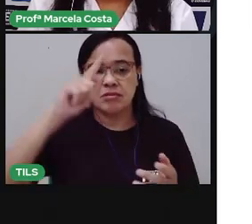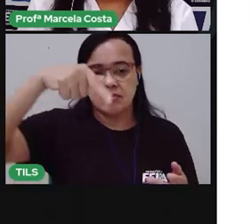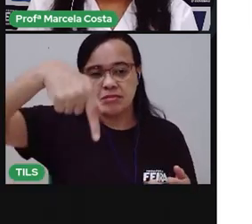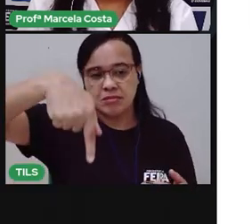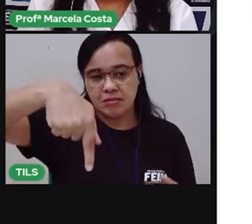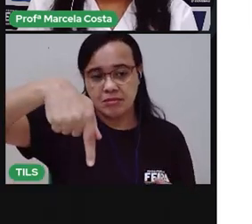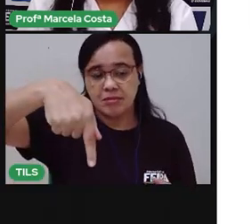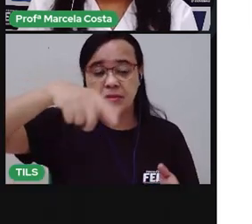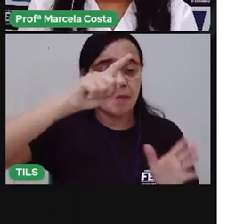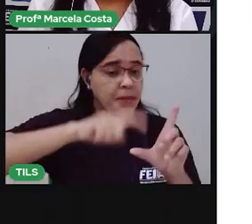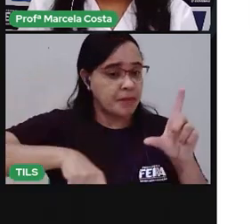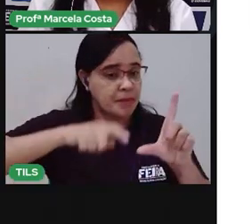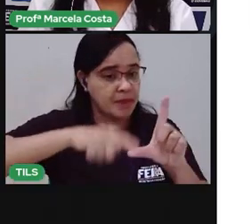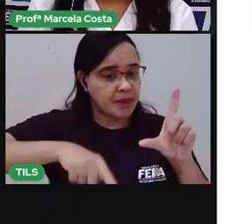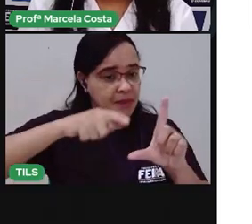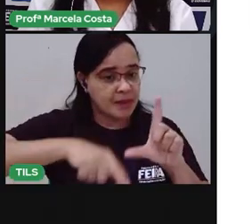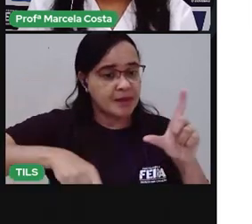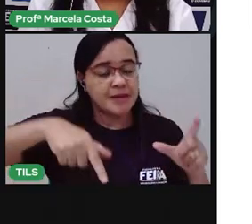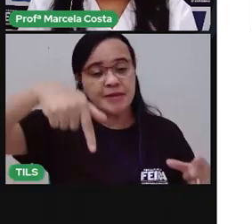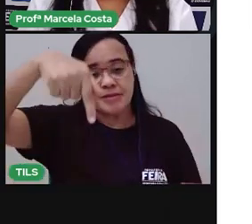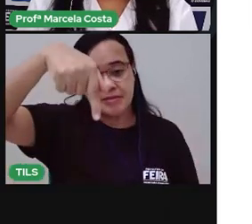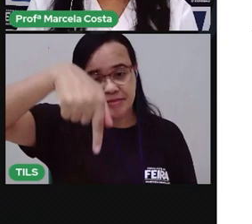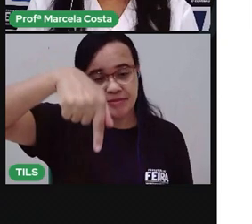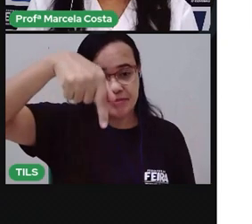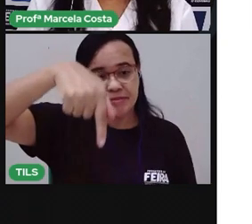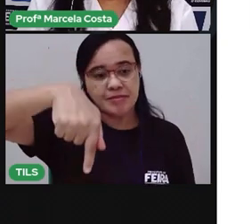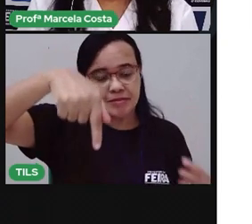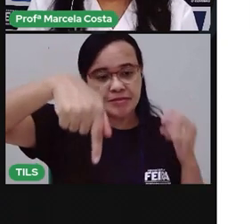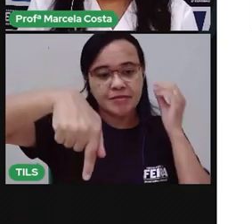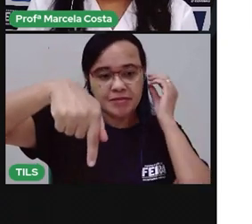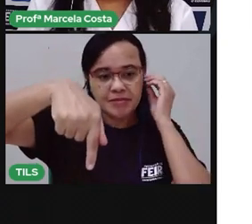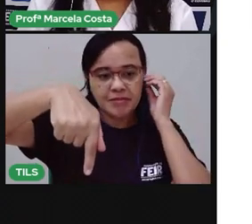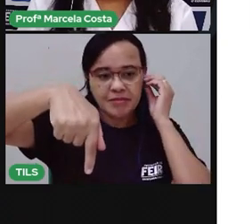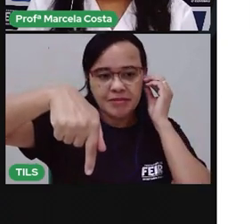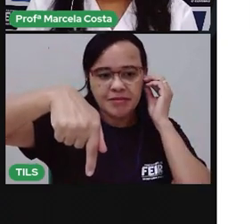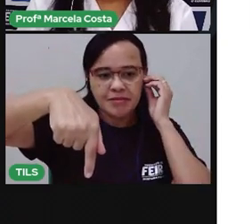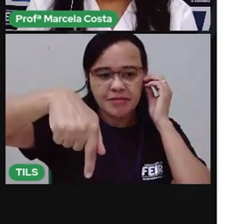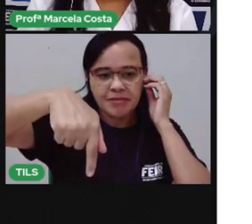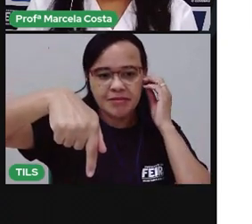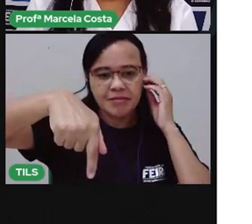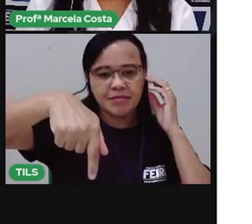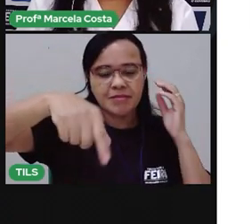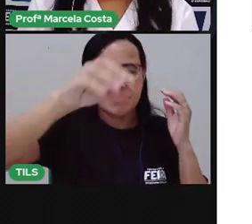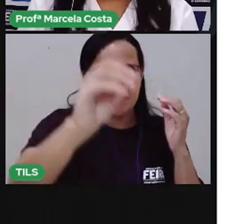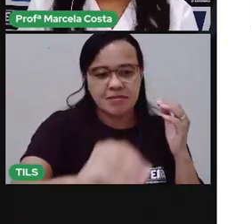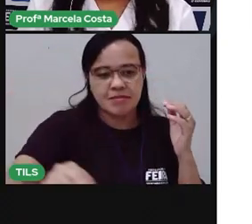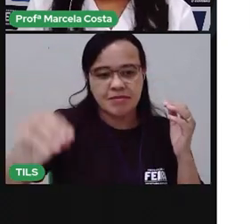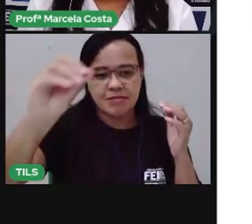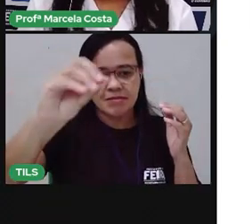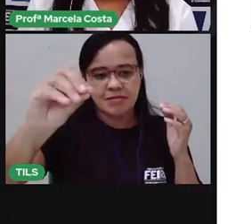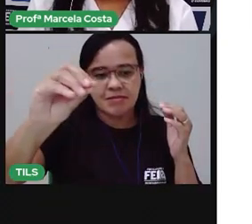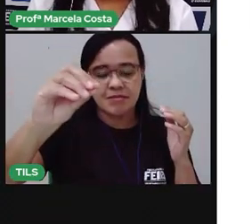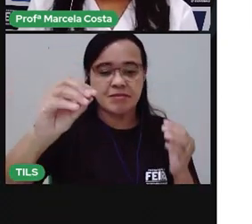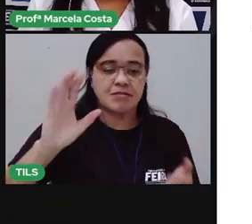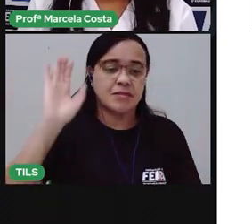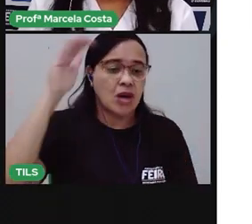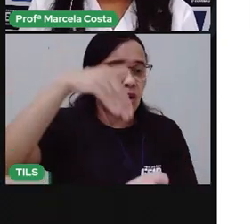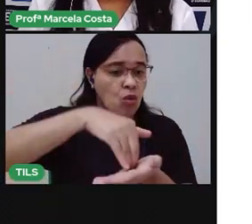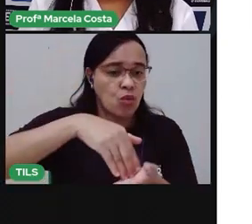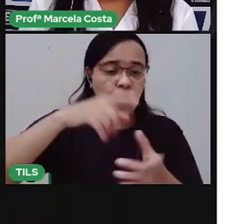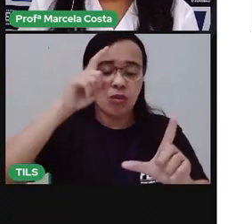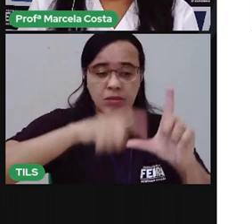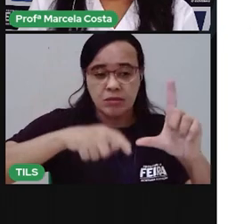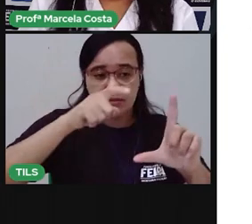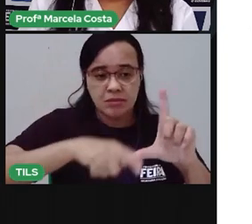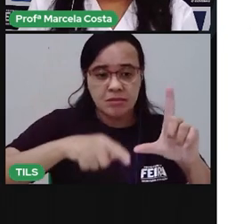que ok de queijo creme ela nesse espaço e a última letra que ela